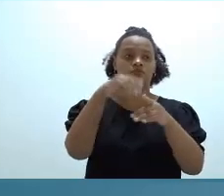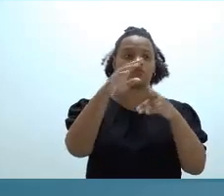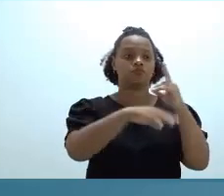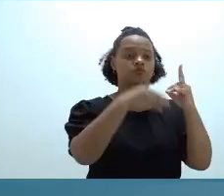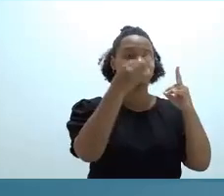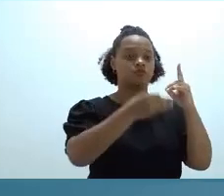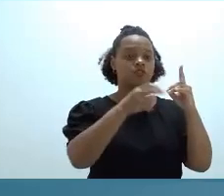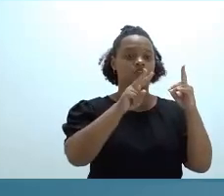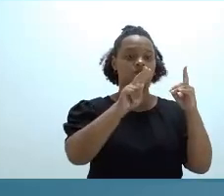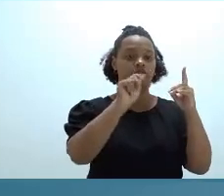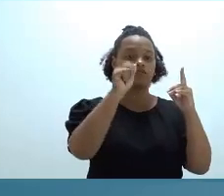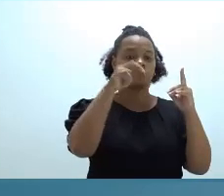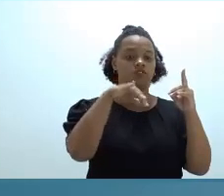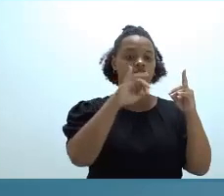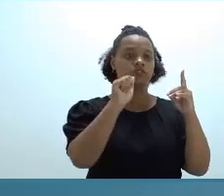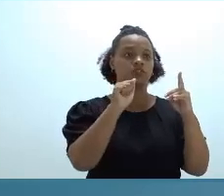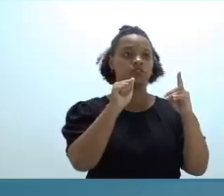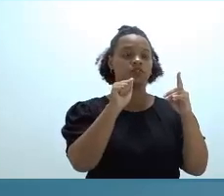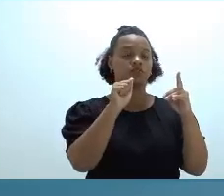Desembargadora Vânia Silveira.